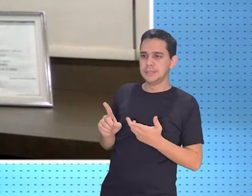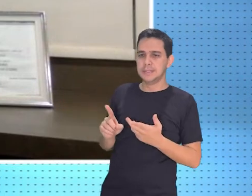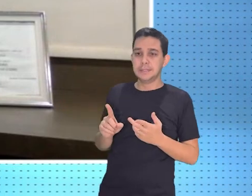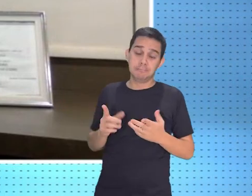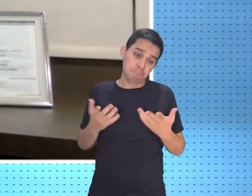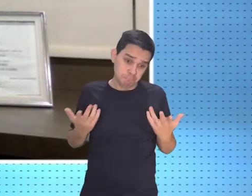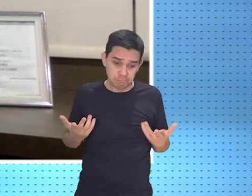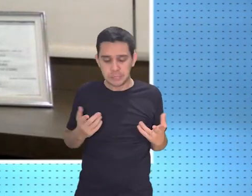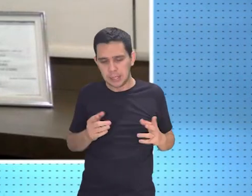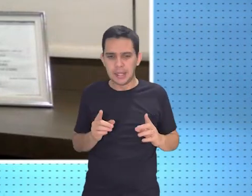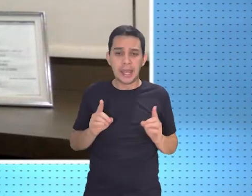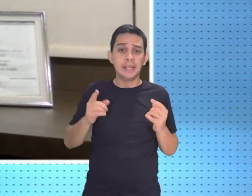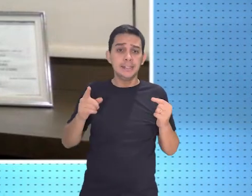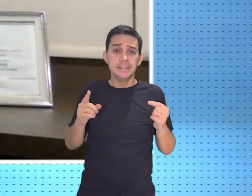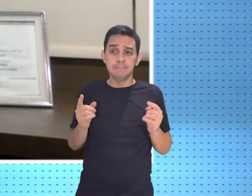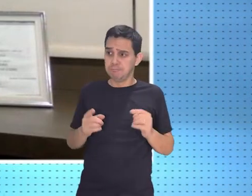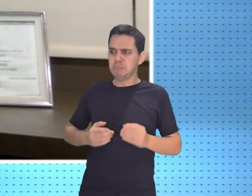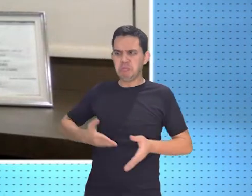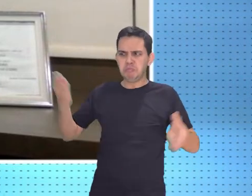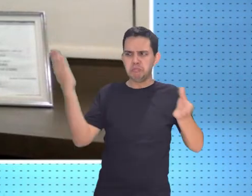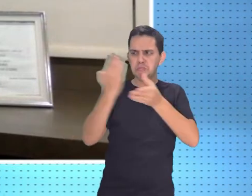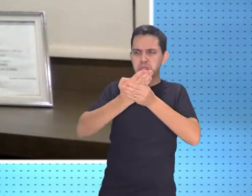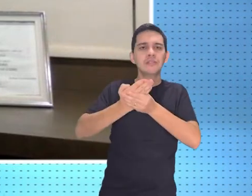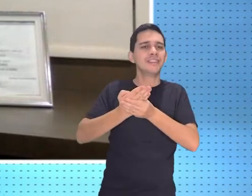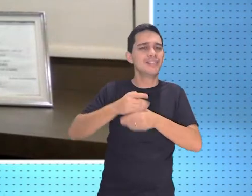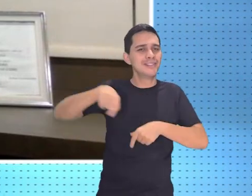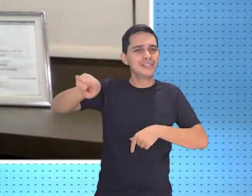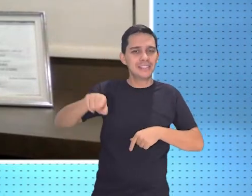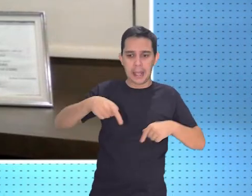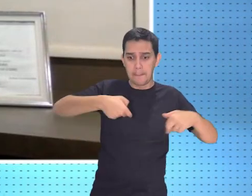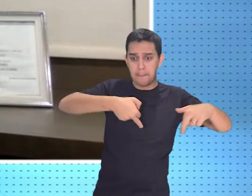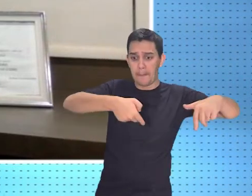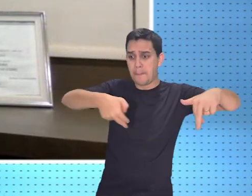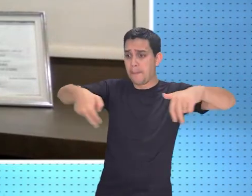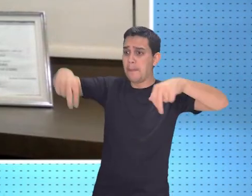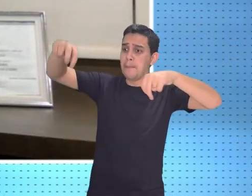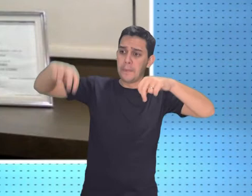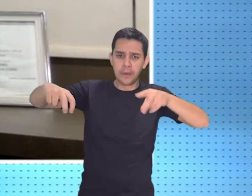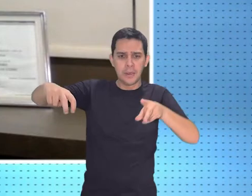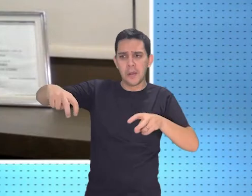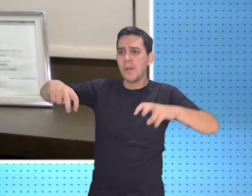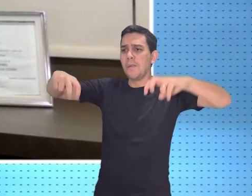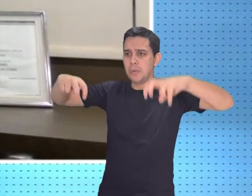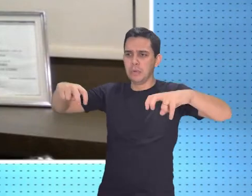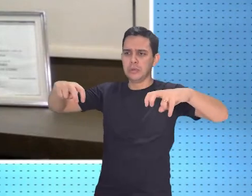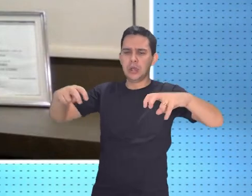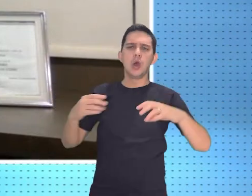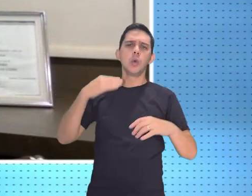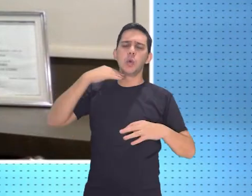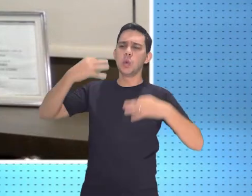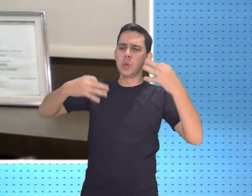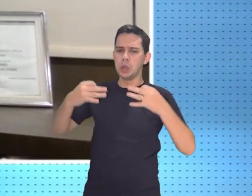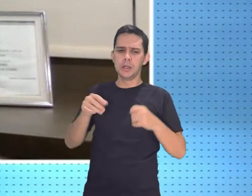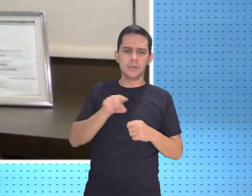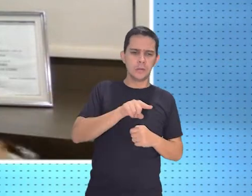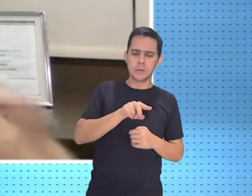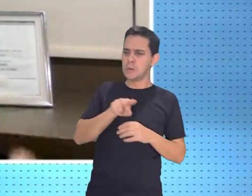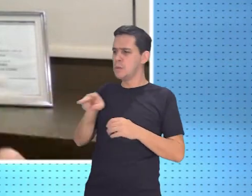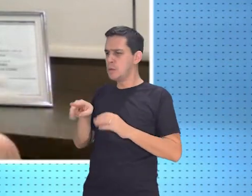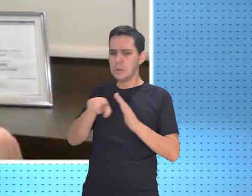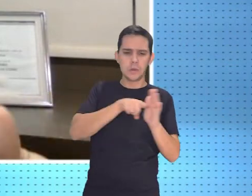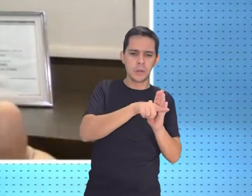instrução processual, o reclamante daquela ação acabou reconhecendo que isso não era verdade, ou seja, de que ele